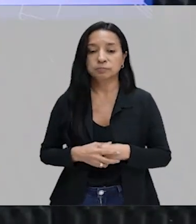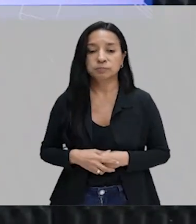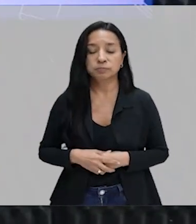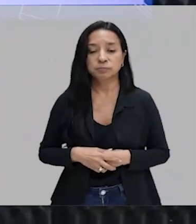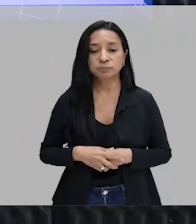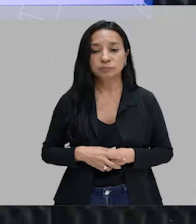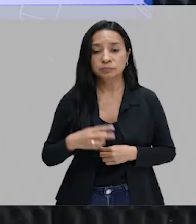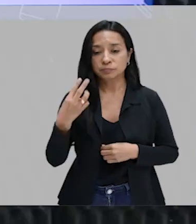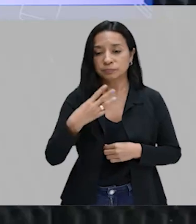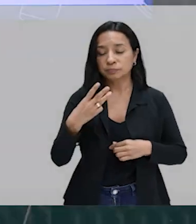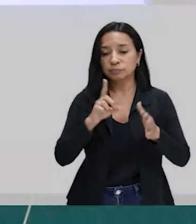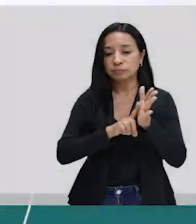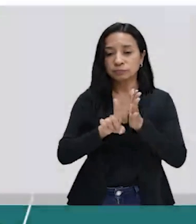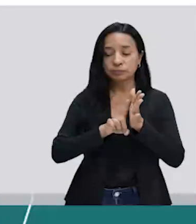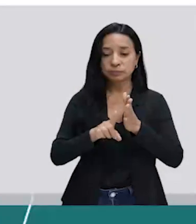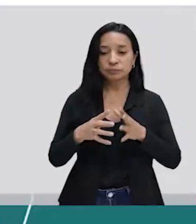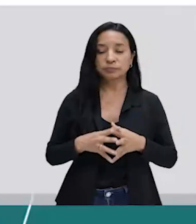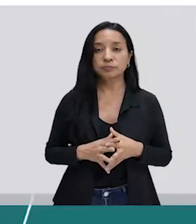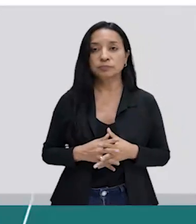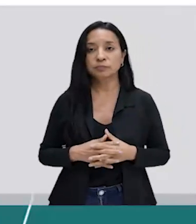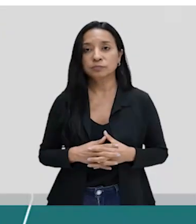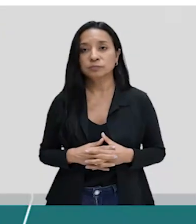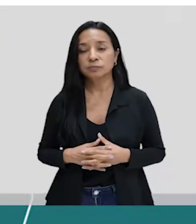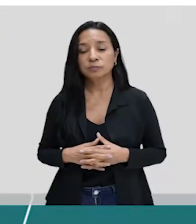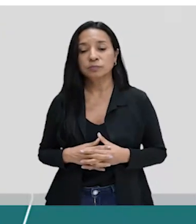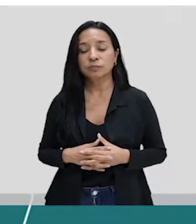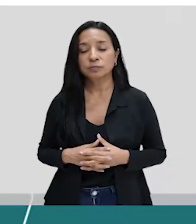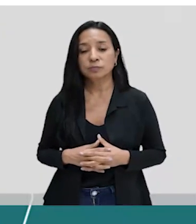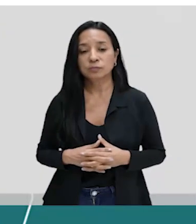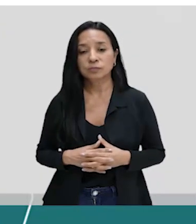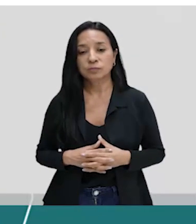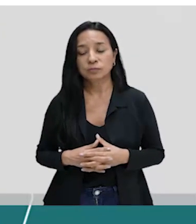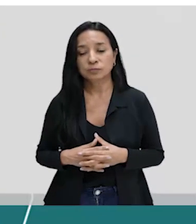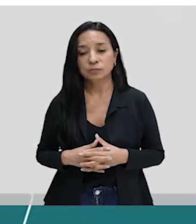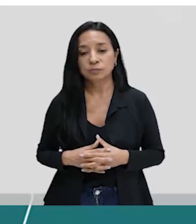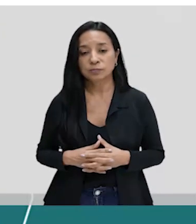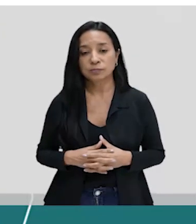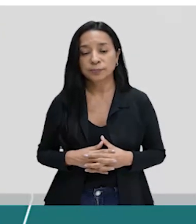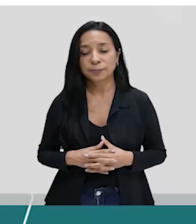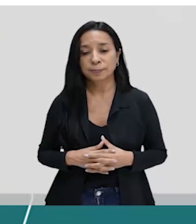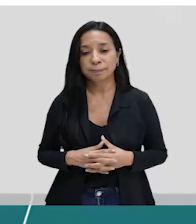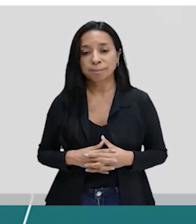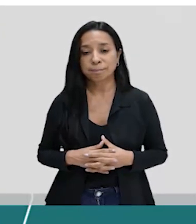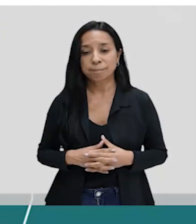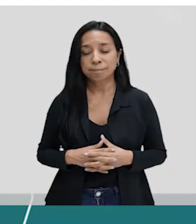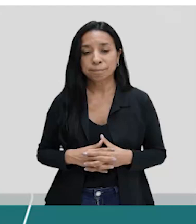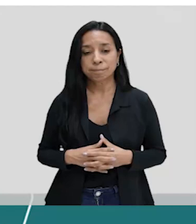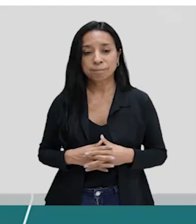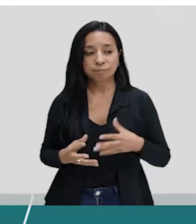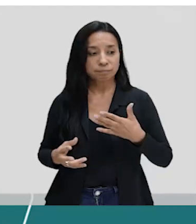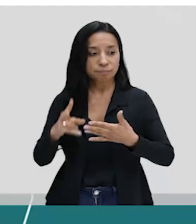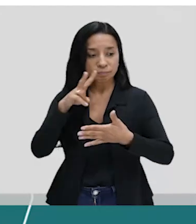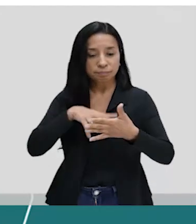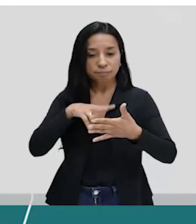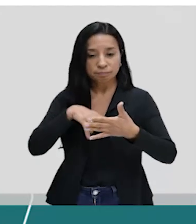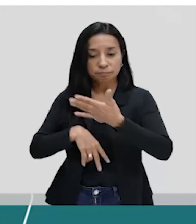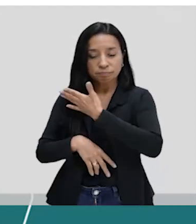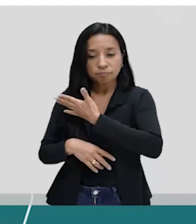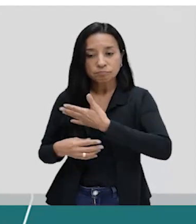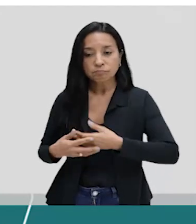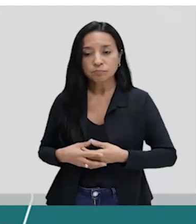Terceira questão. Em 2008, em setembro de 2008, uma onda de falências